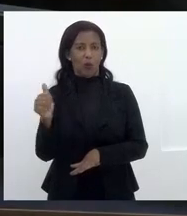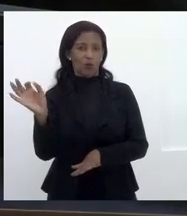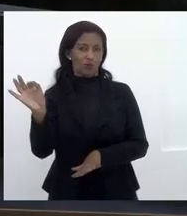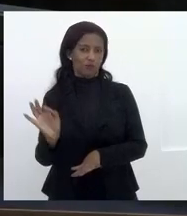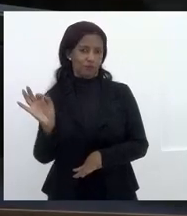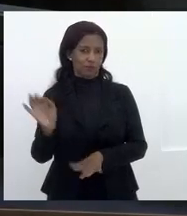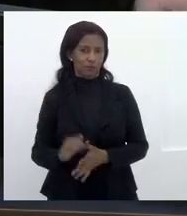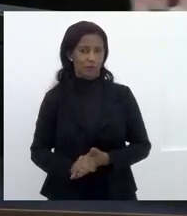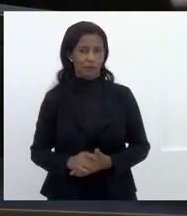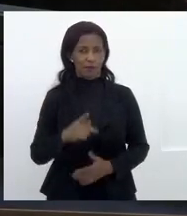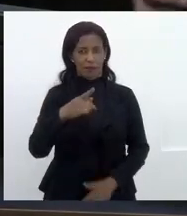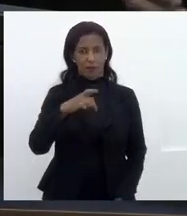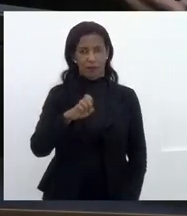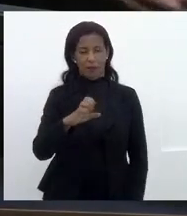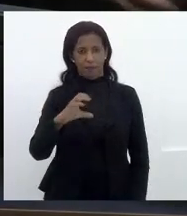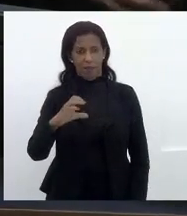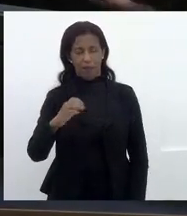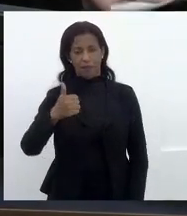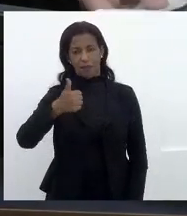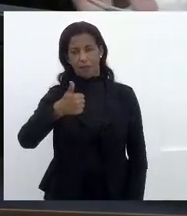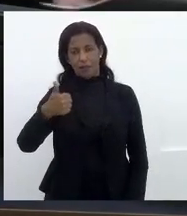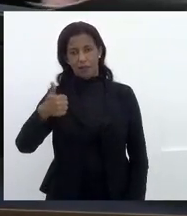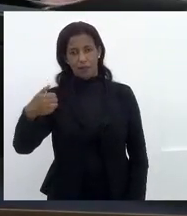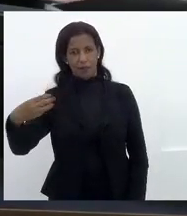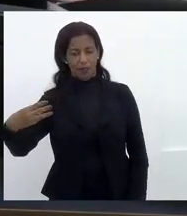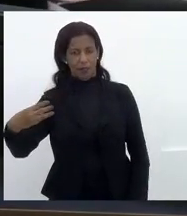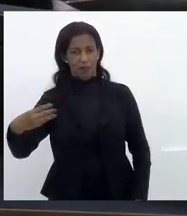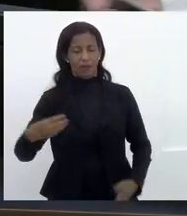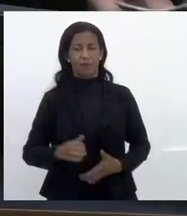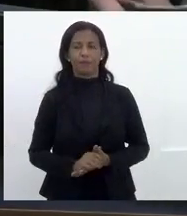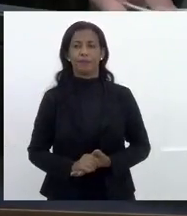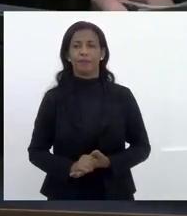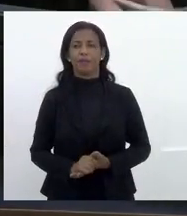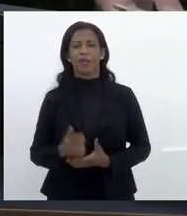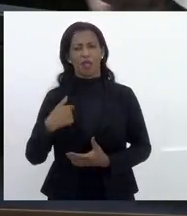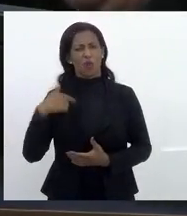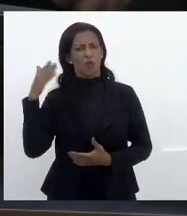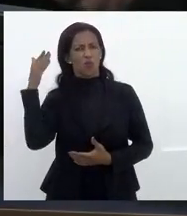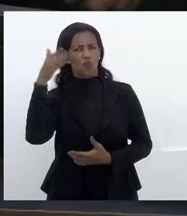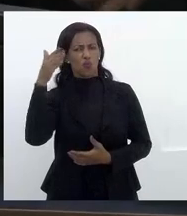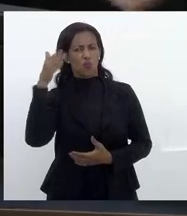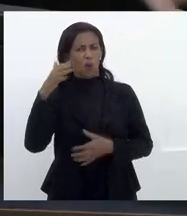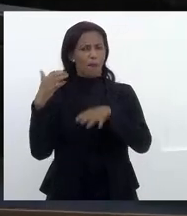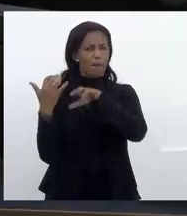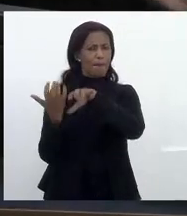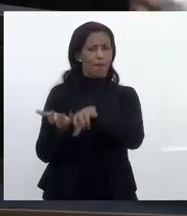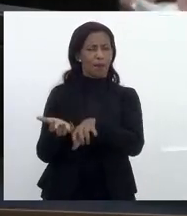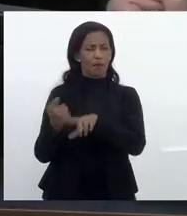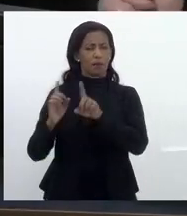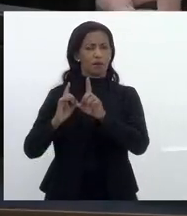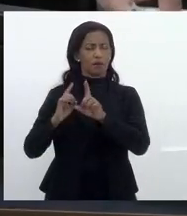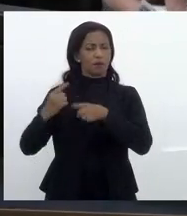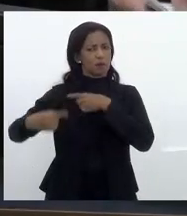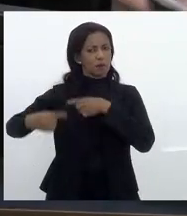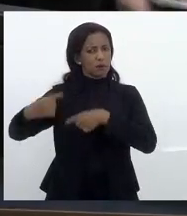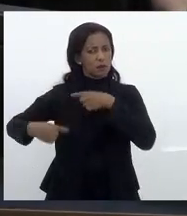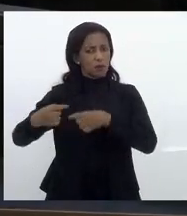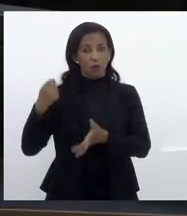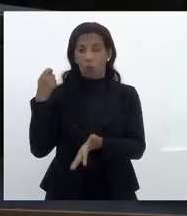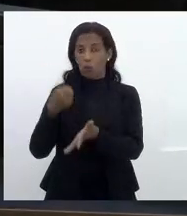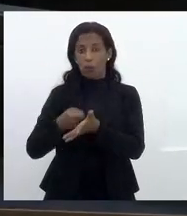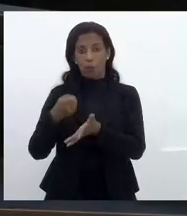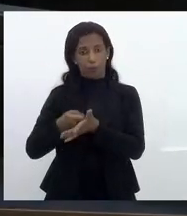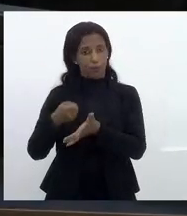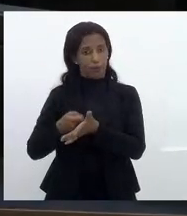a PEC 63 eu participei bastante lá em Brasília nas discussões não